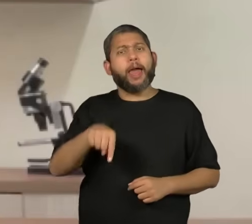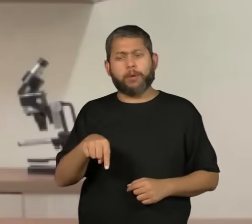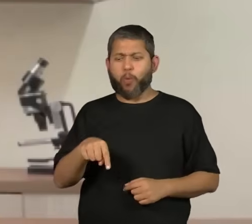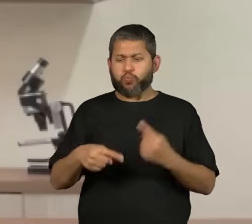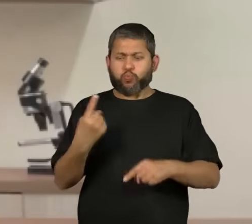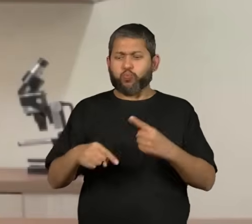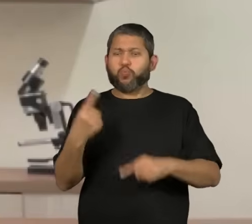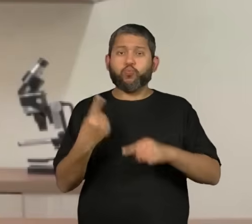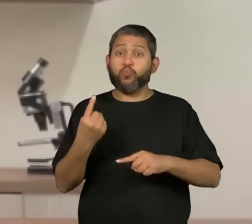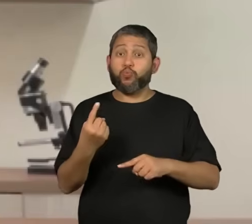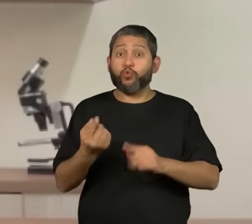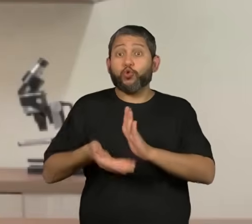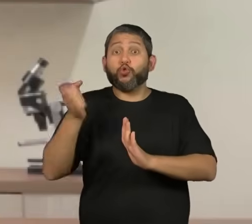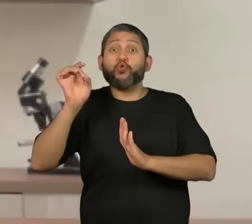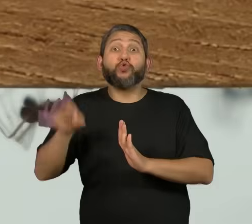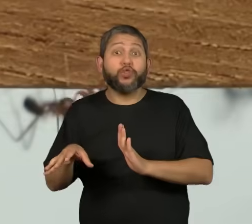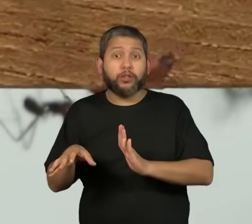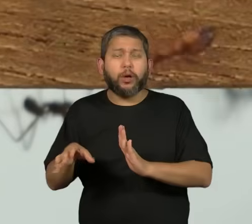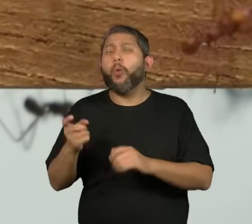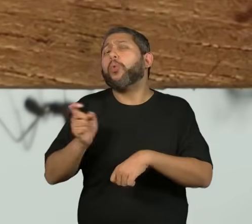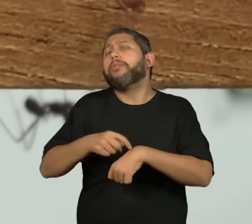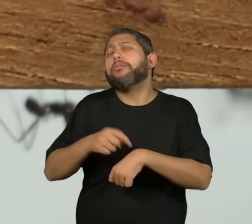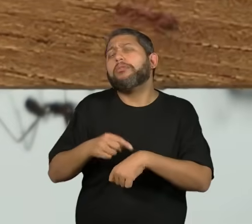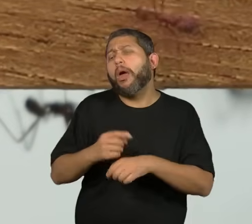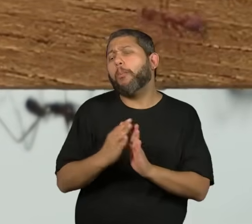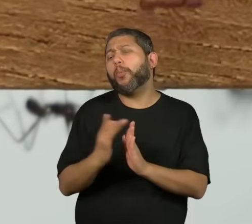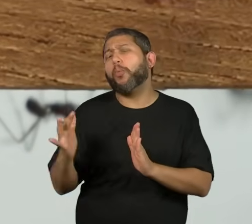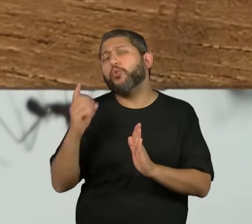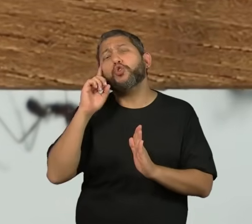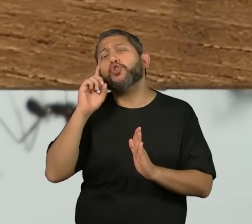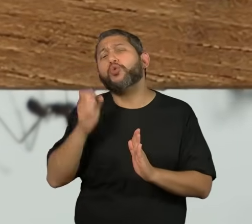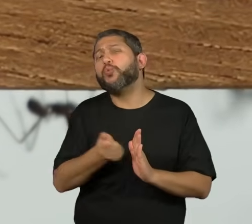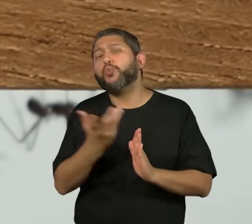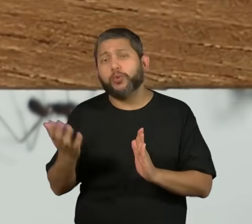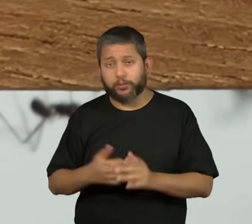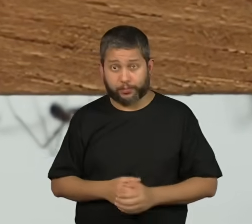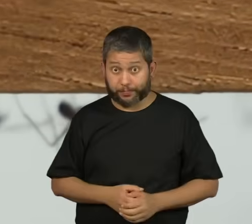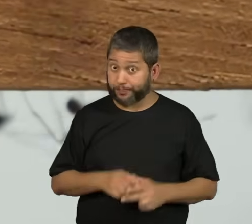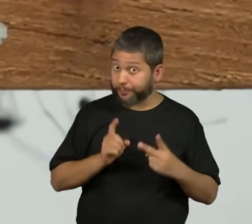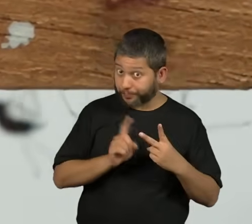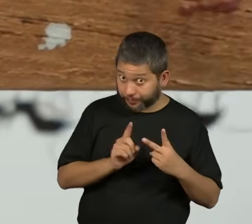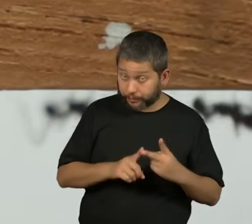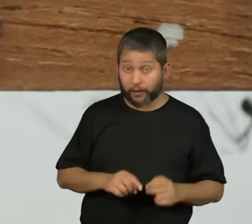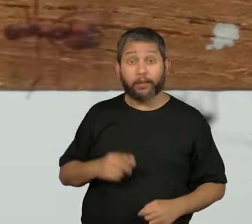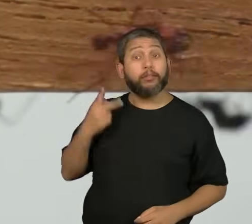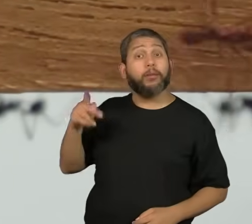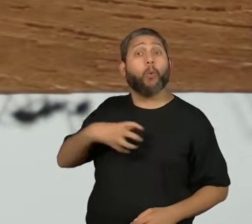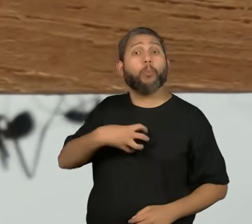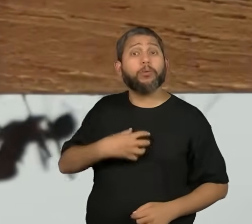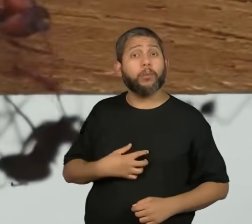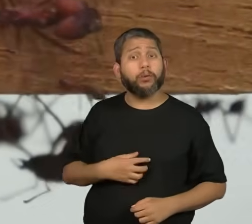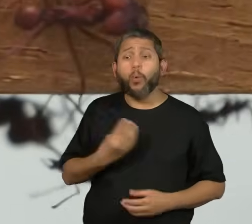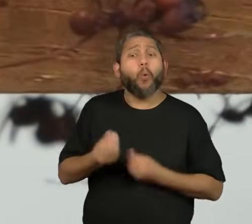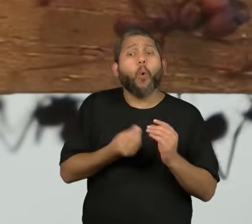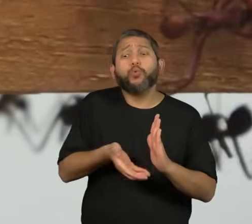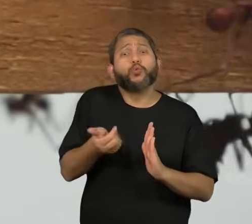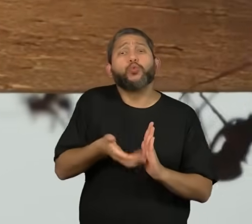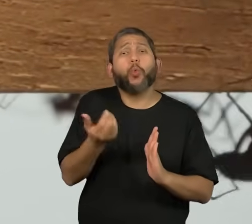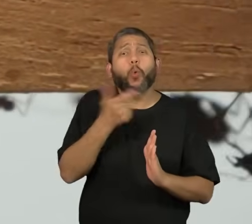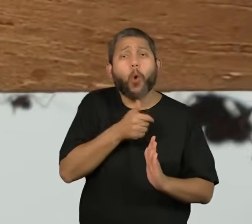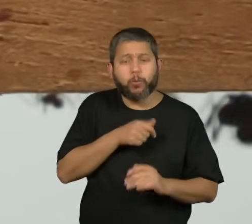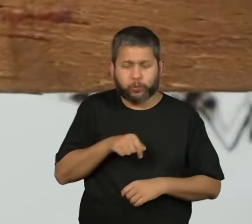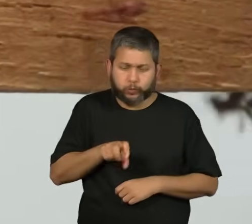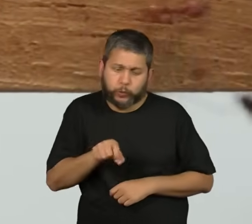poder reconhecer a entrada dos esporos, os comportamentos que elas faziam para a remoção dos esporos.